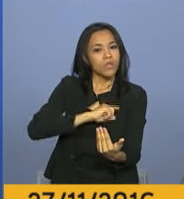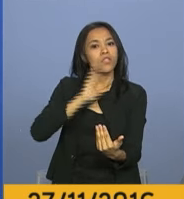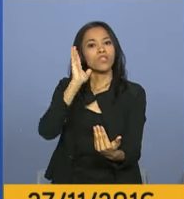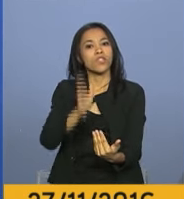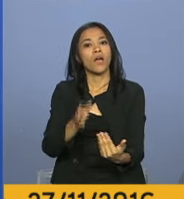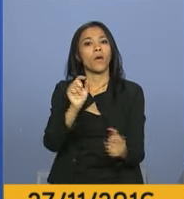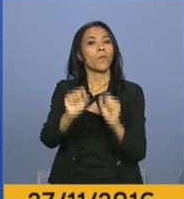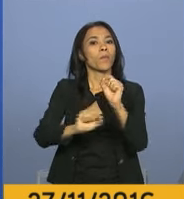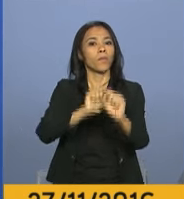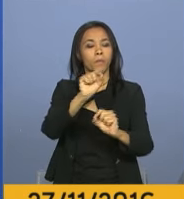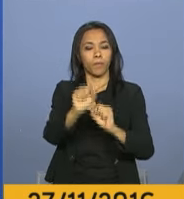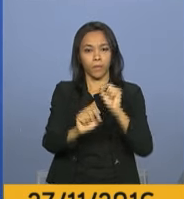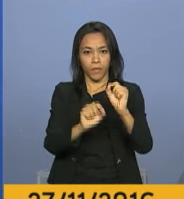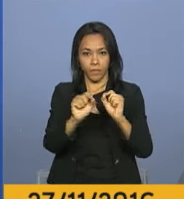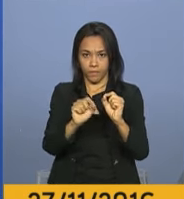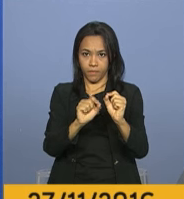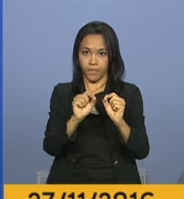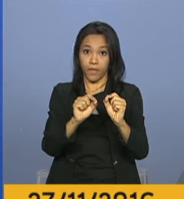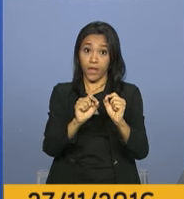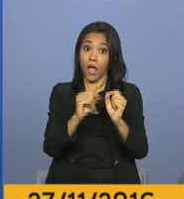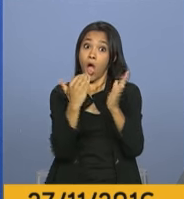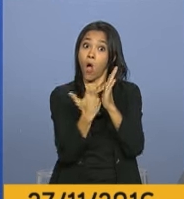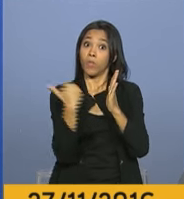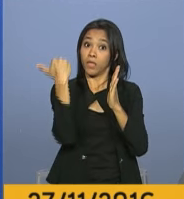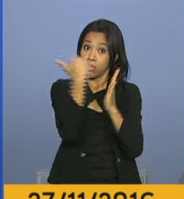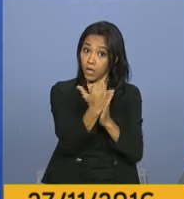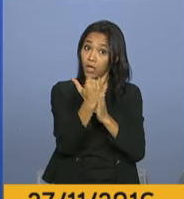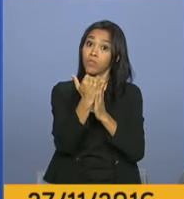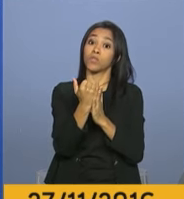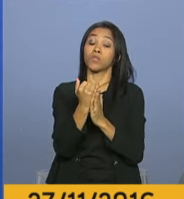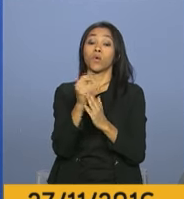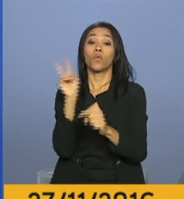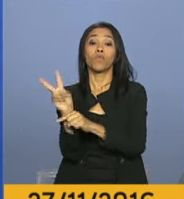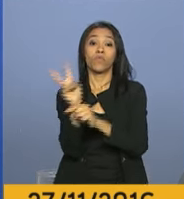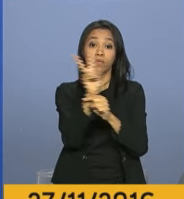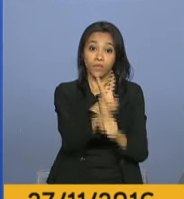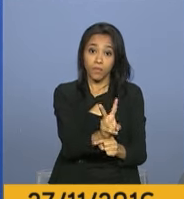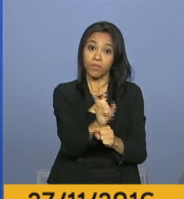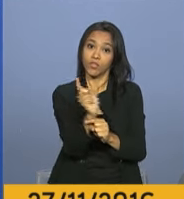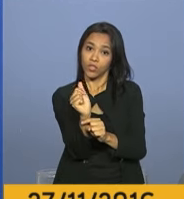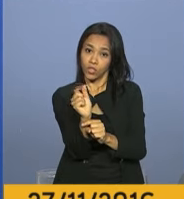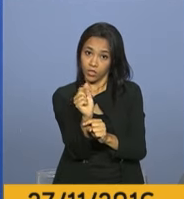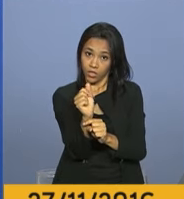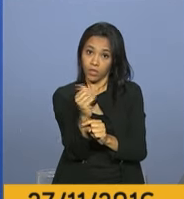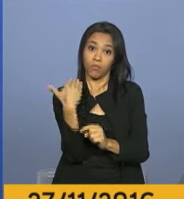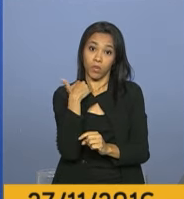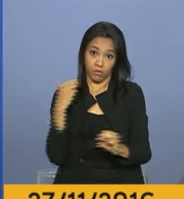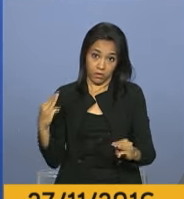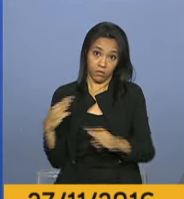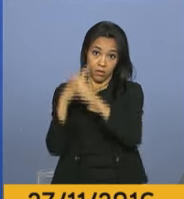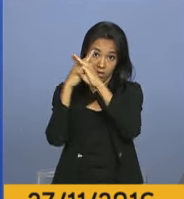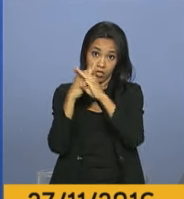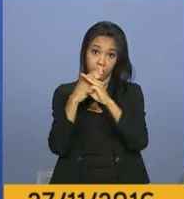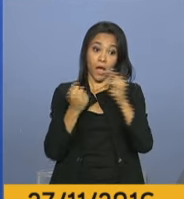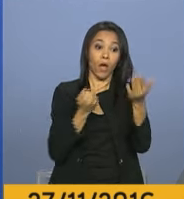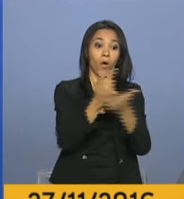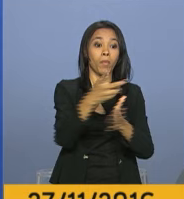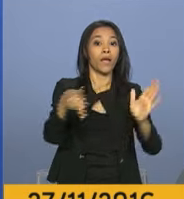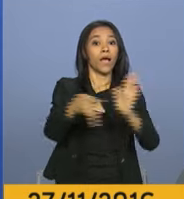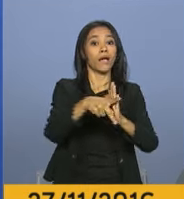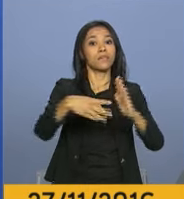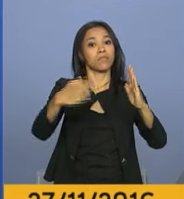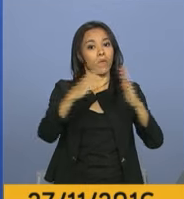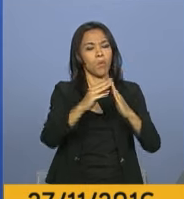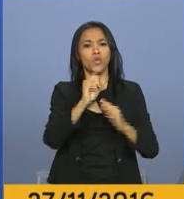fizemos, o financiamento para a casa própria na Caixa Econômica Federal, de